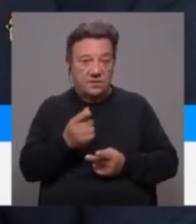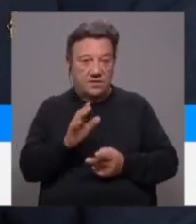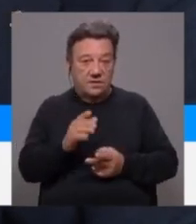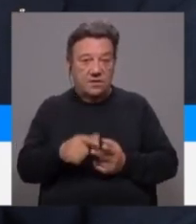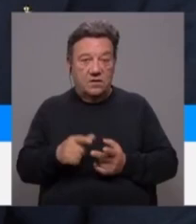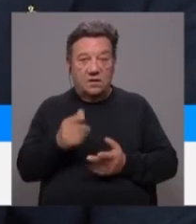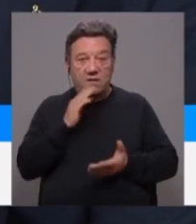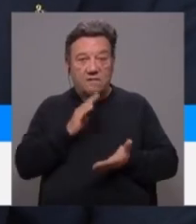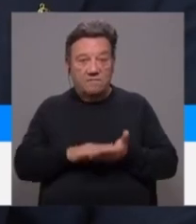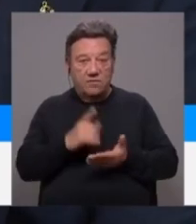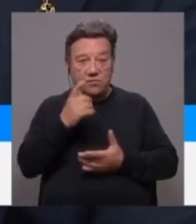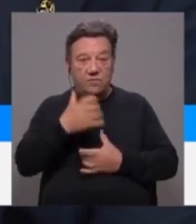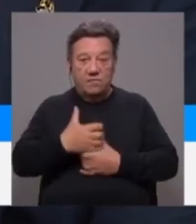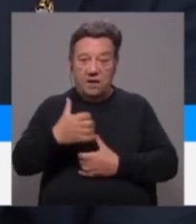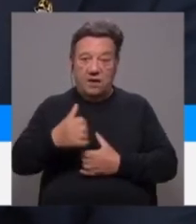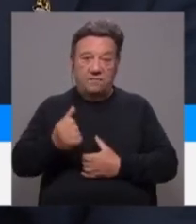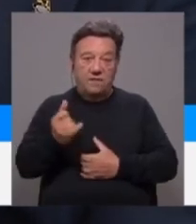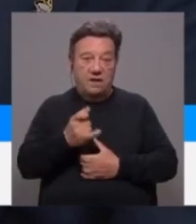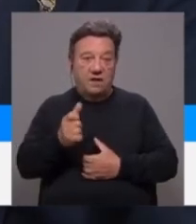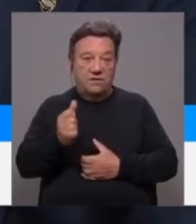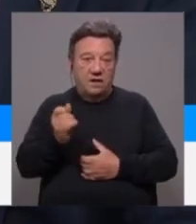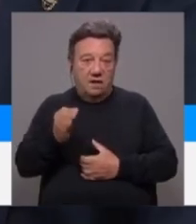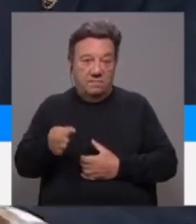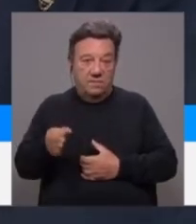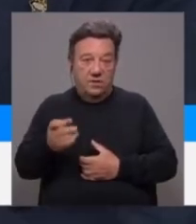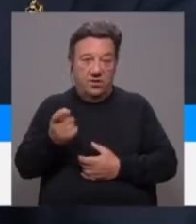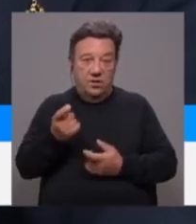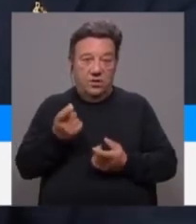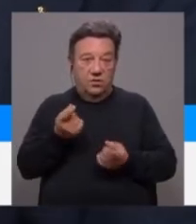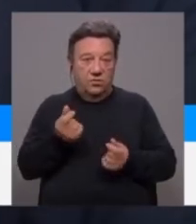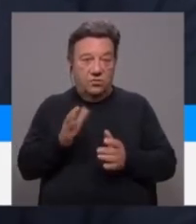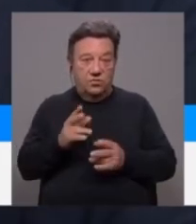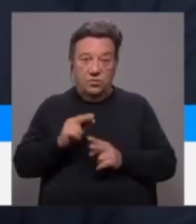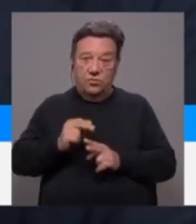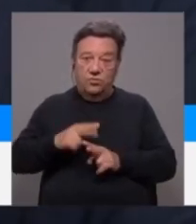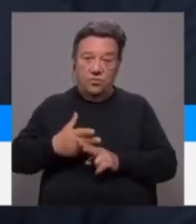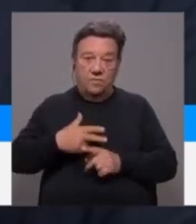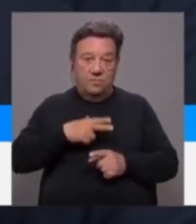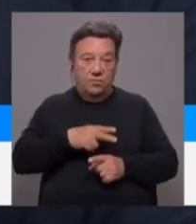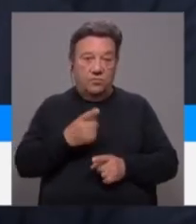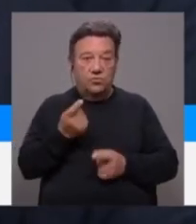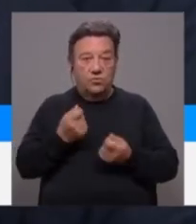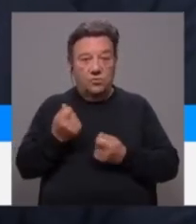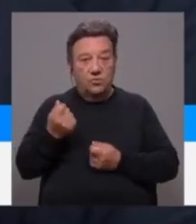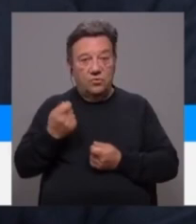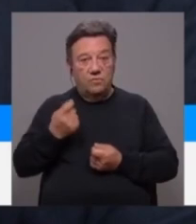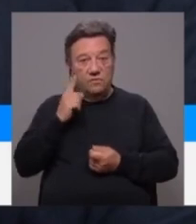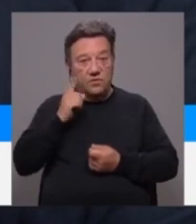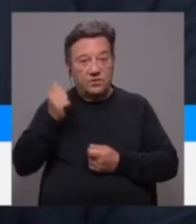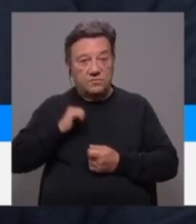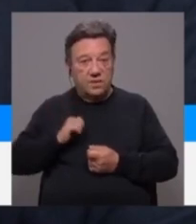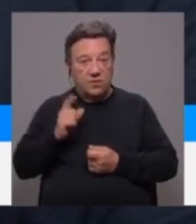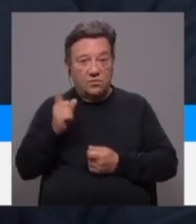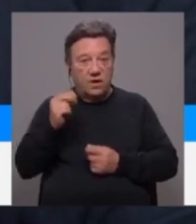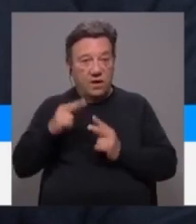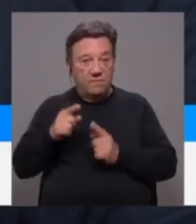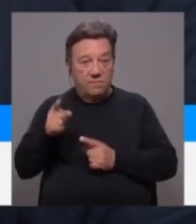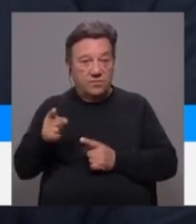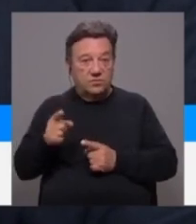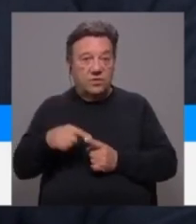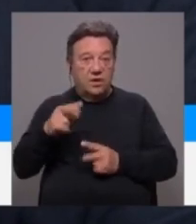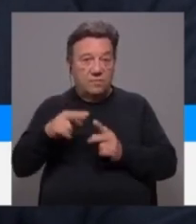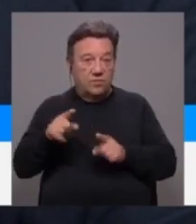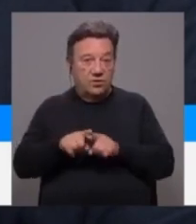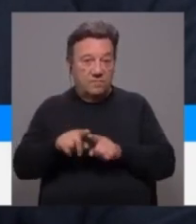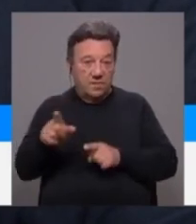dizer o seguinte o fato de uma garrafa de gás da Gal o estar praticamente o dobro em Portugal do curso em Espanha não são os impostos